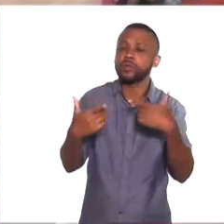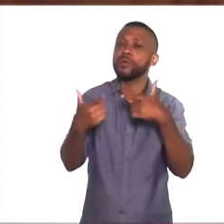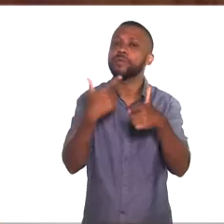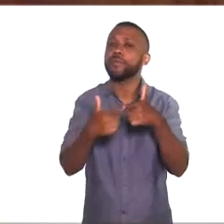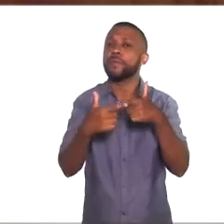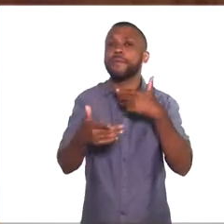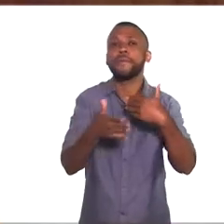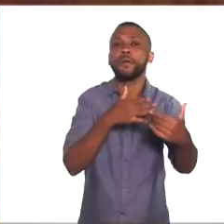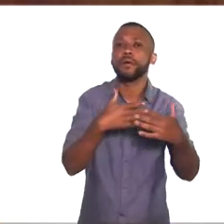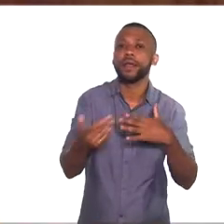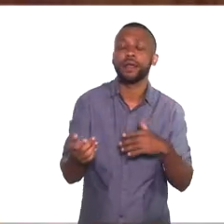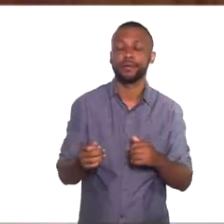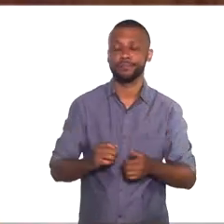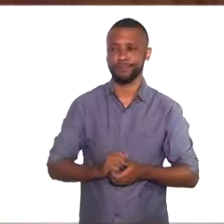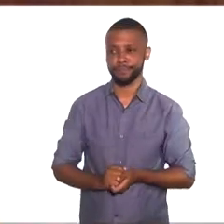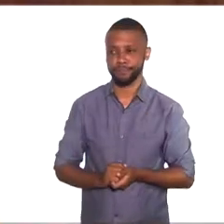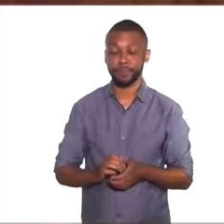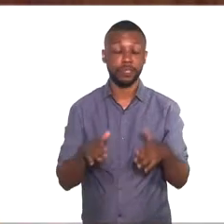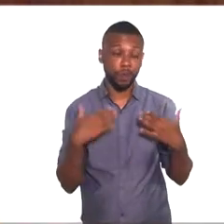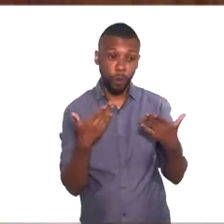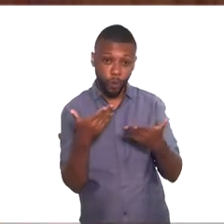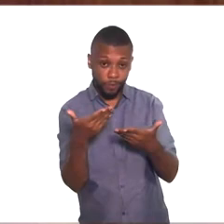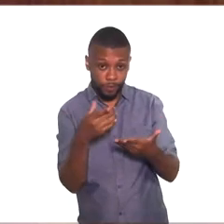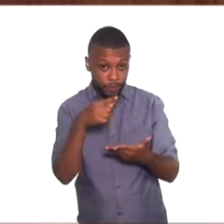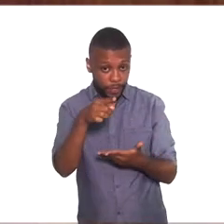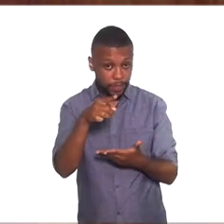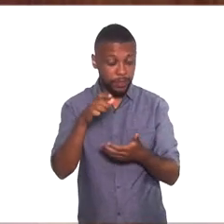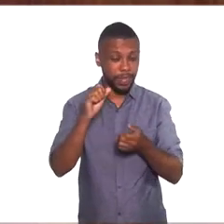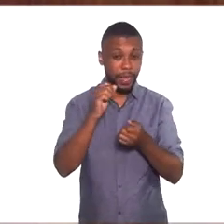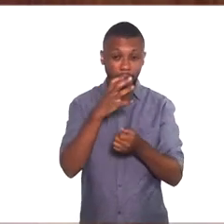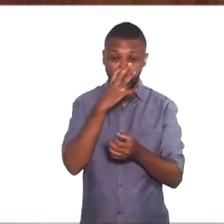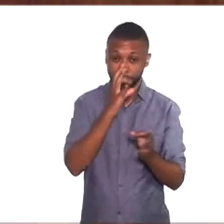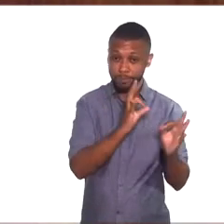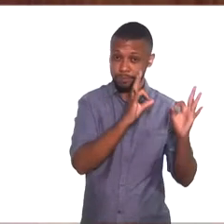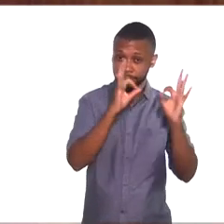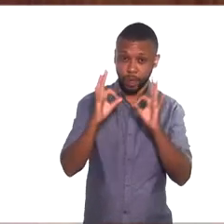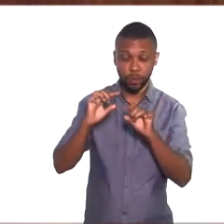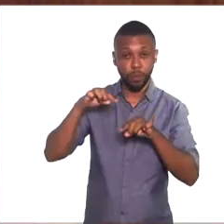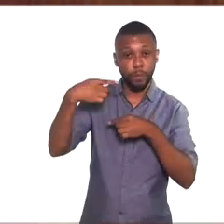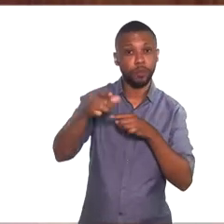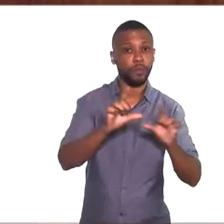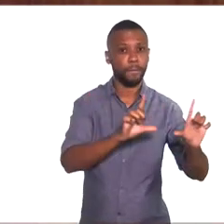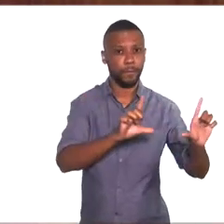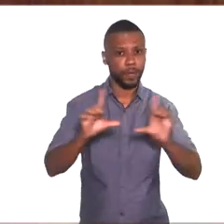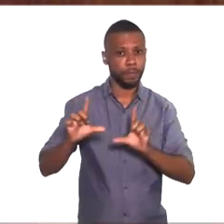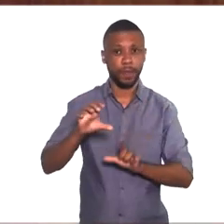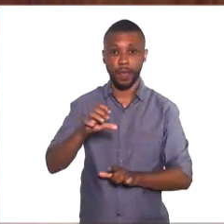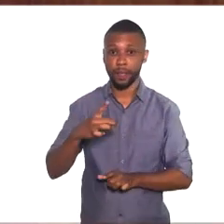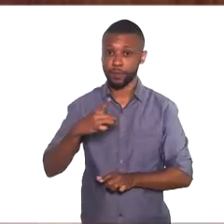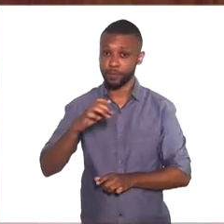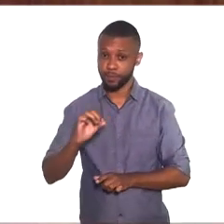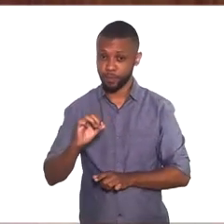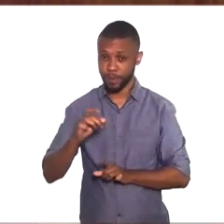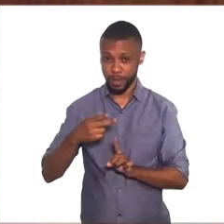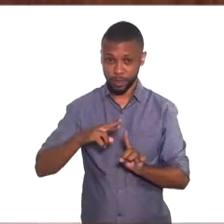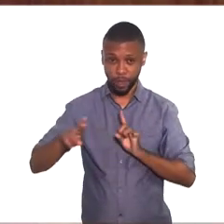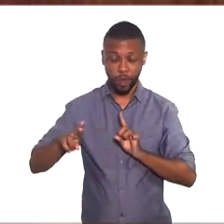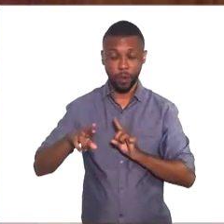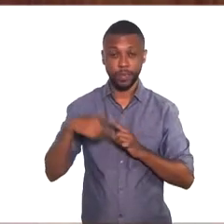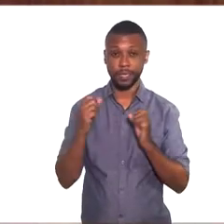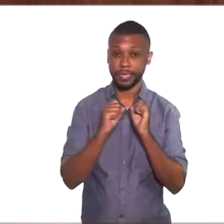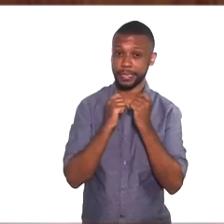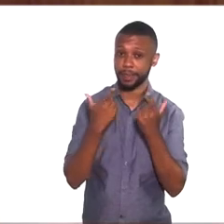qualquer problema então convida você a estar conosco no próximo programa da Expo religião